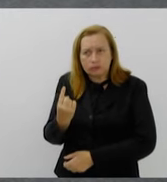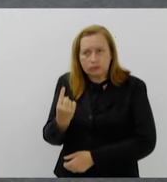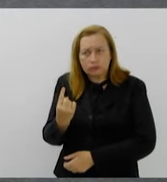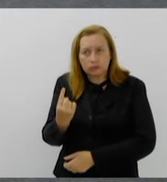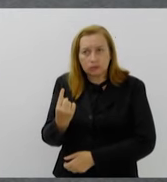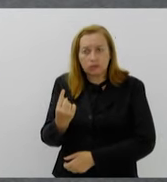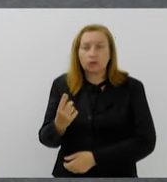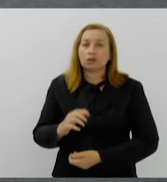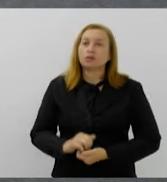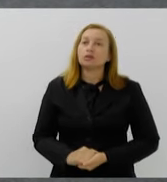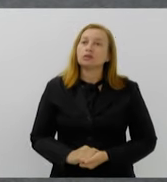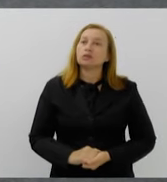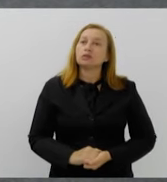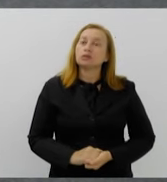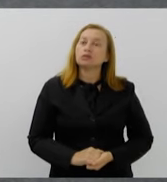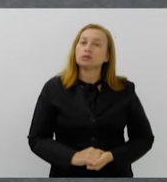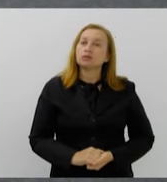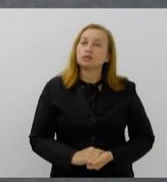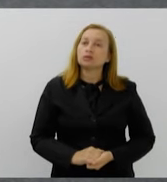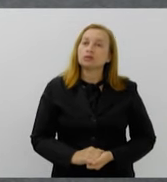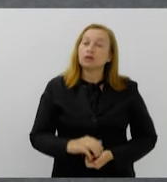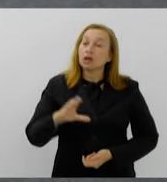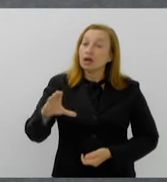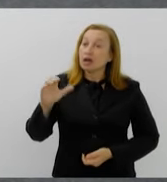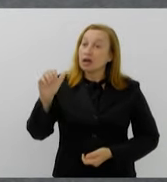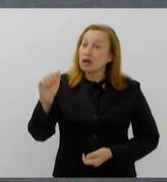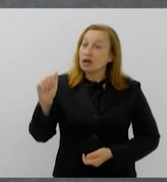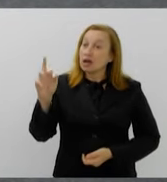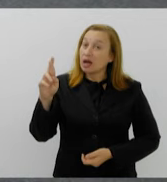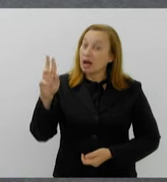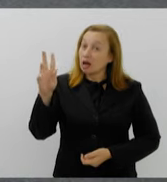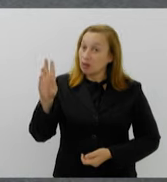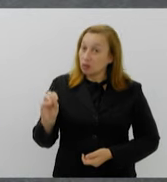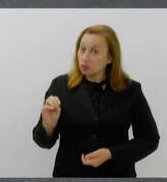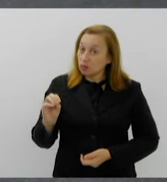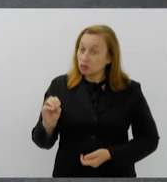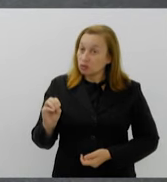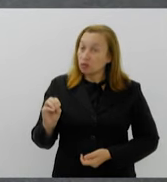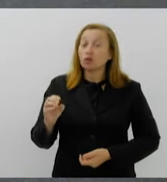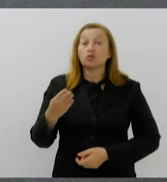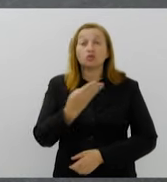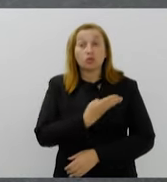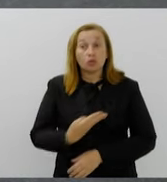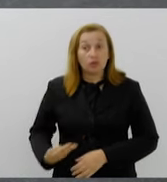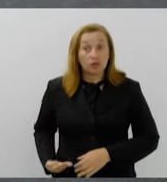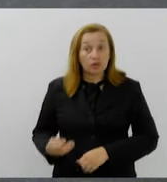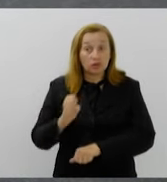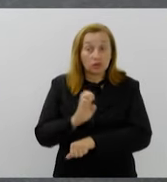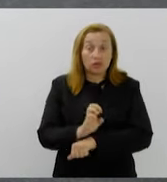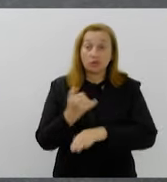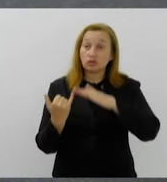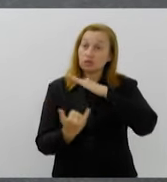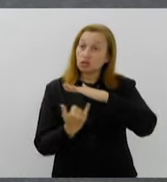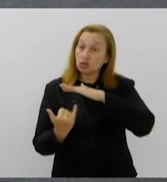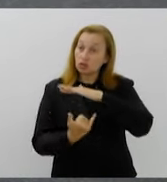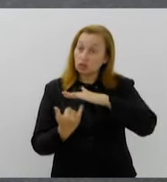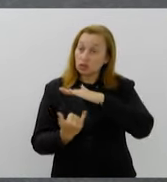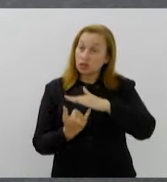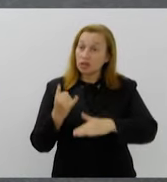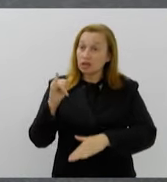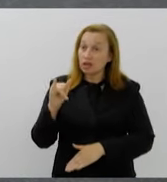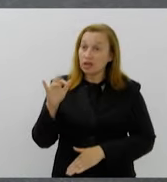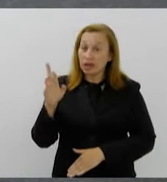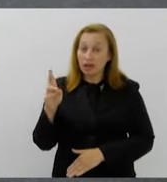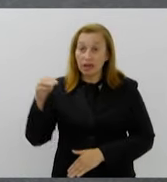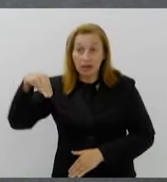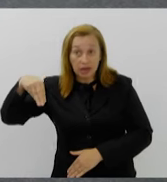um cargo no primeiro Escalão do Governo do Estado no Instituto chamado irm